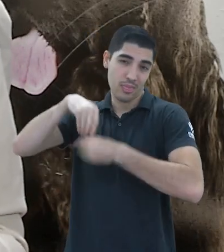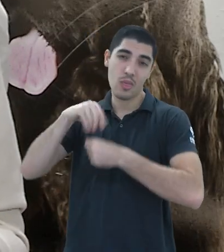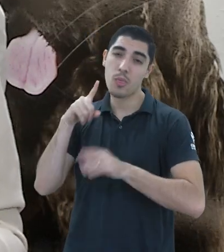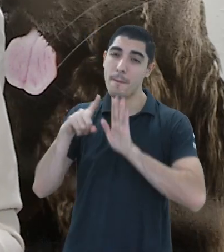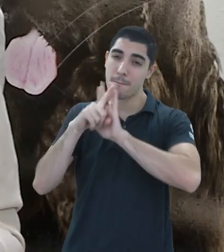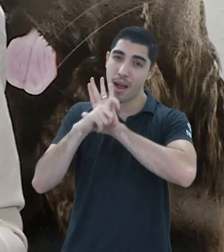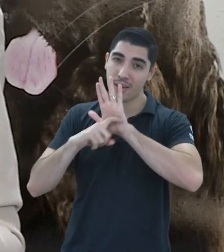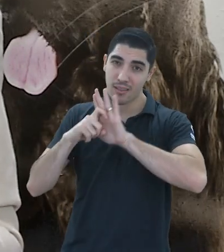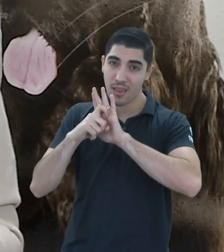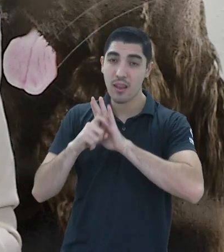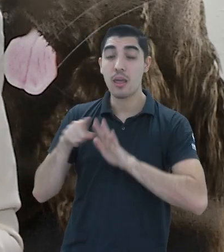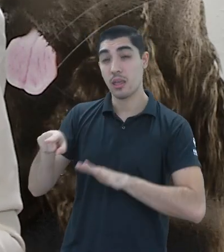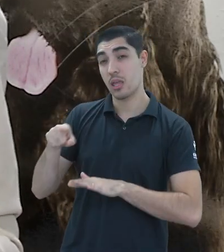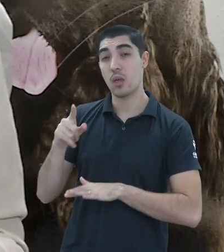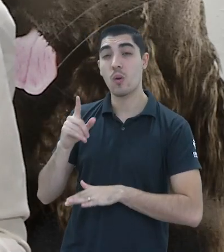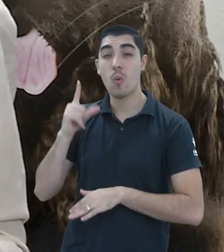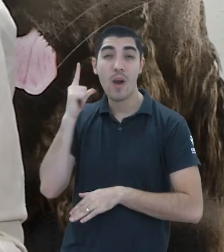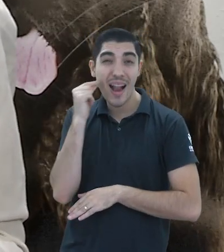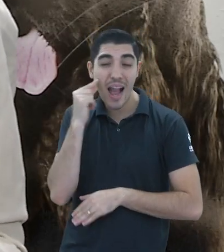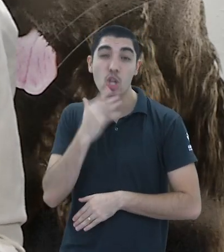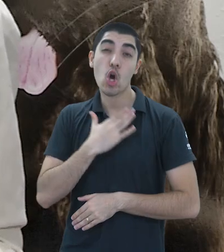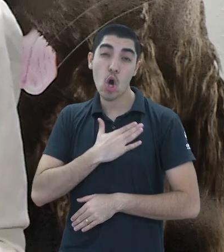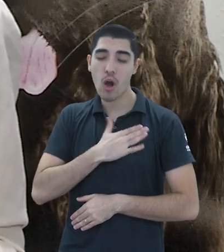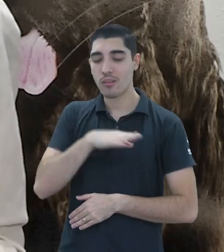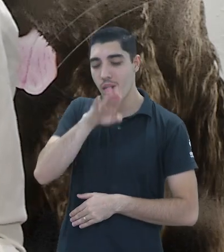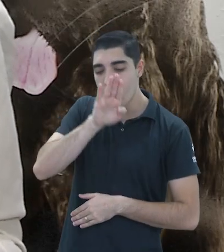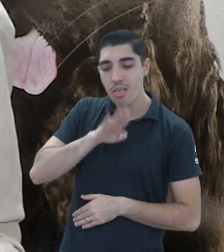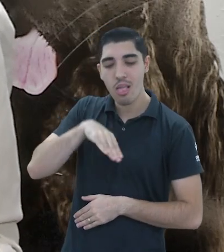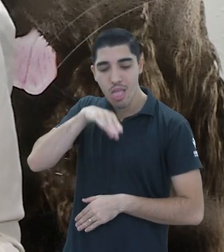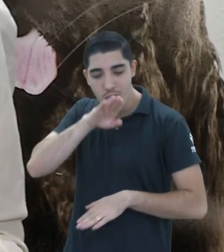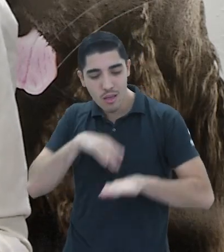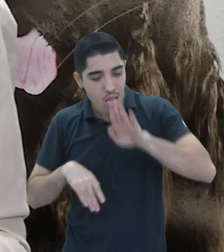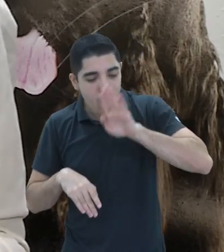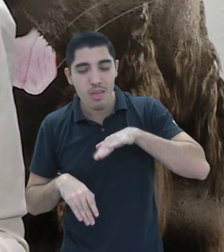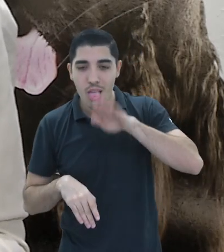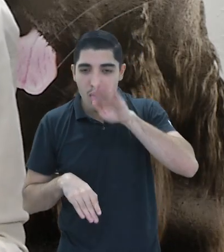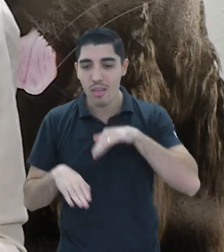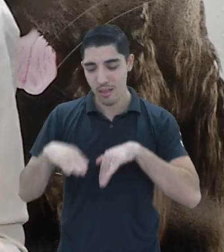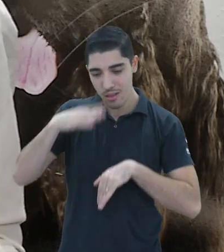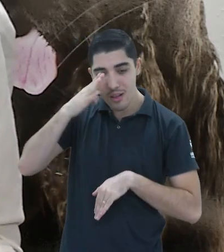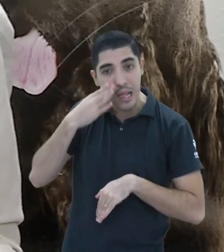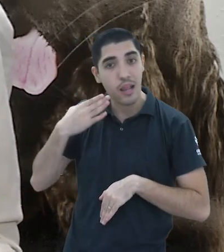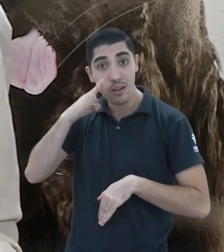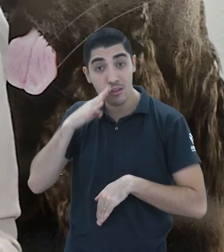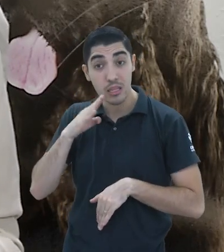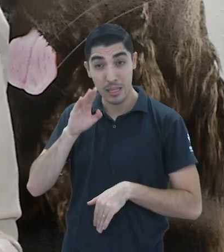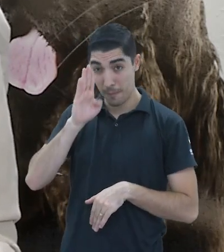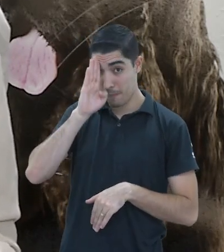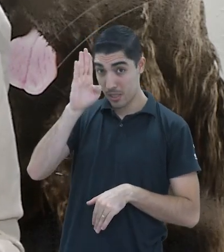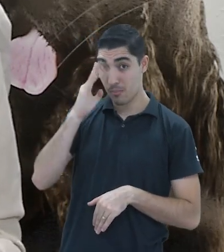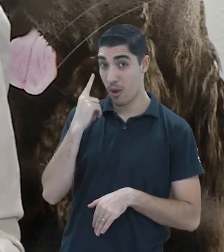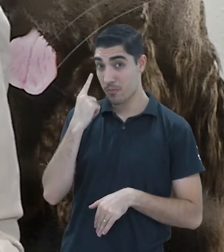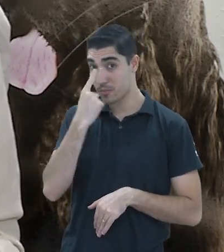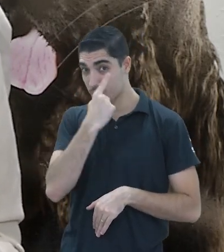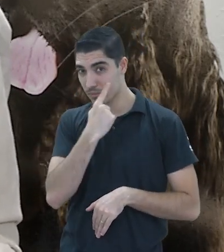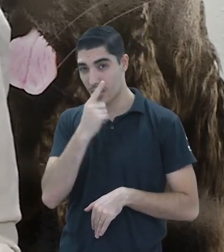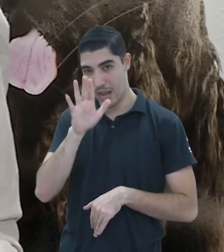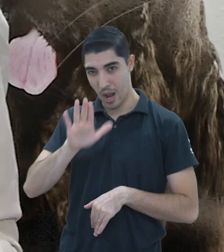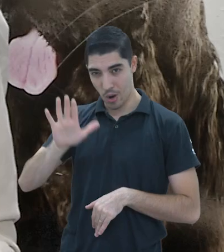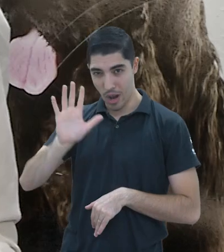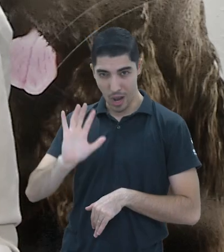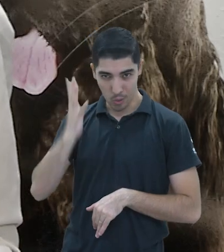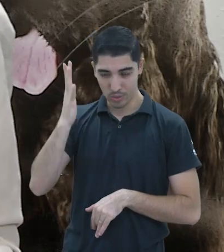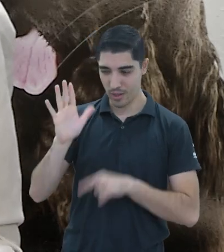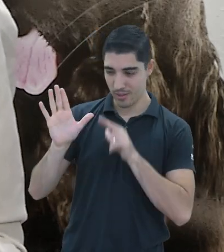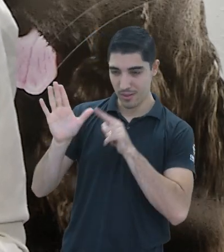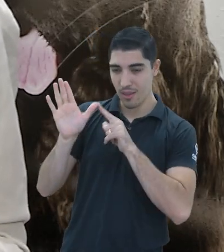contaminada de todos os pacientes, então esse ato de fazer isso aqui, principalmente que gato adora se lamber, né, e se limpar nessa